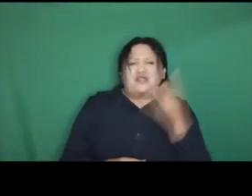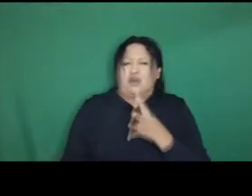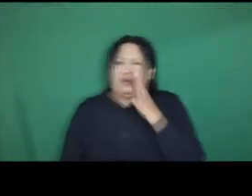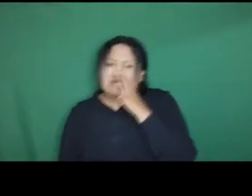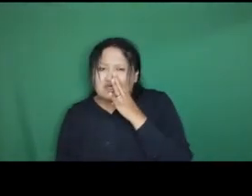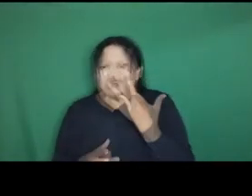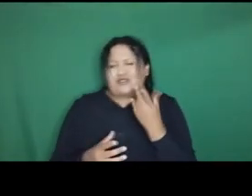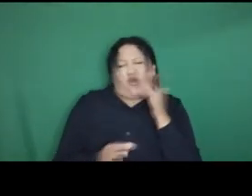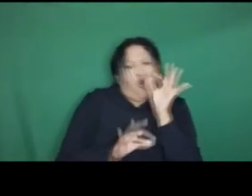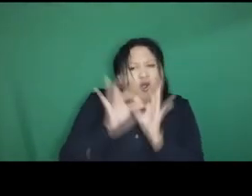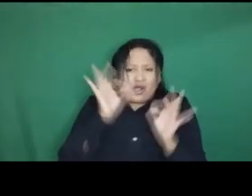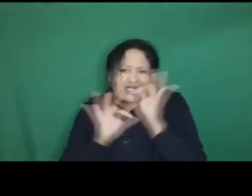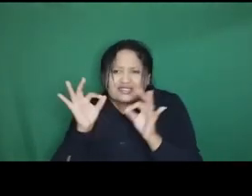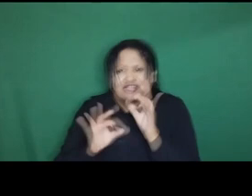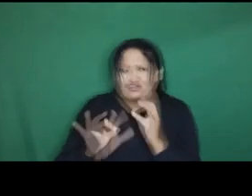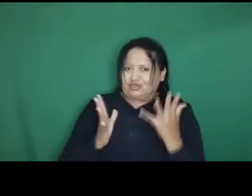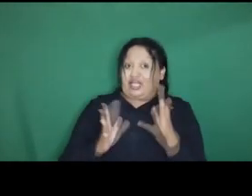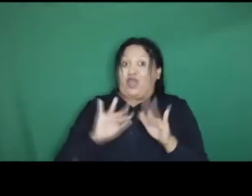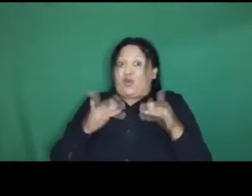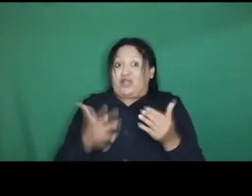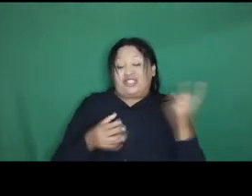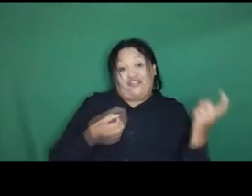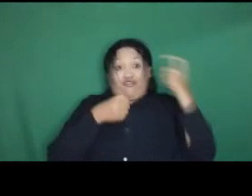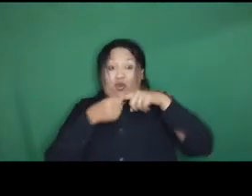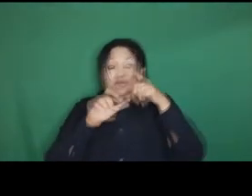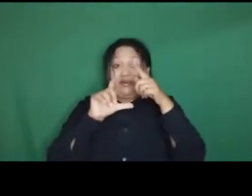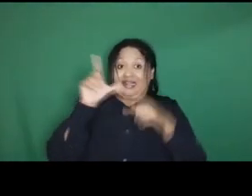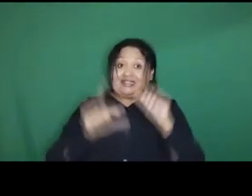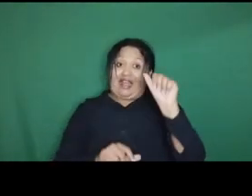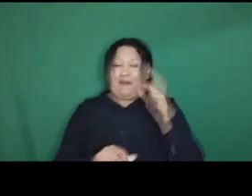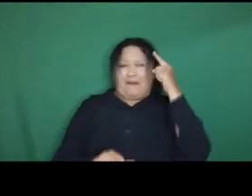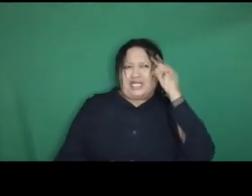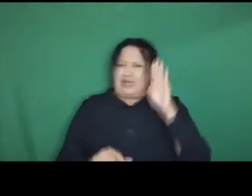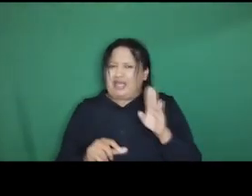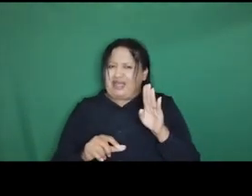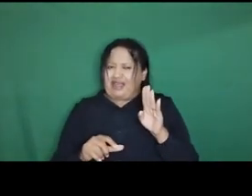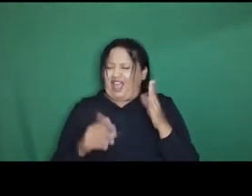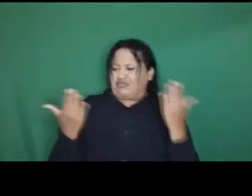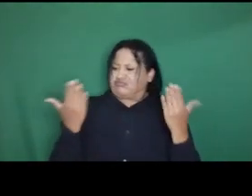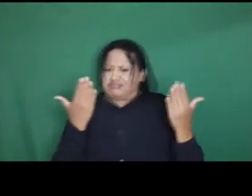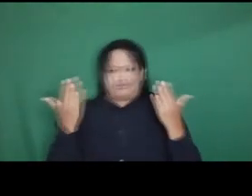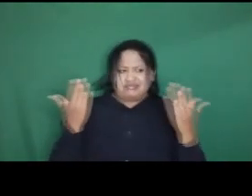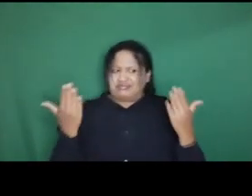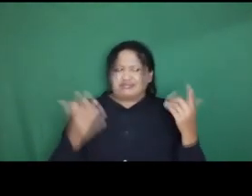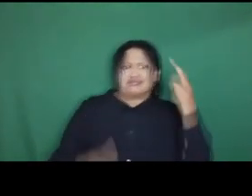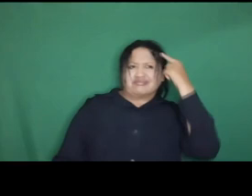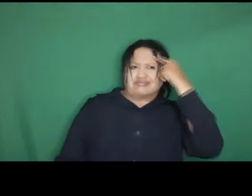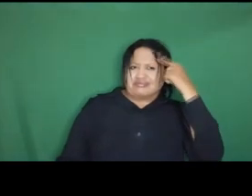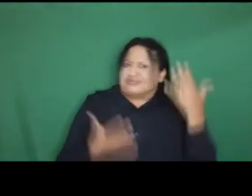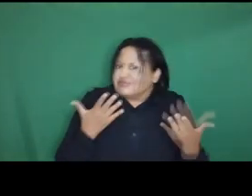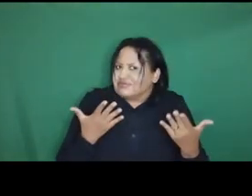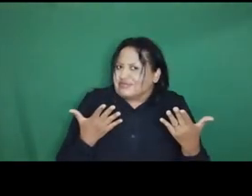observações formulação de leis Gerais então quando a gente volta pela letra A pensa na B vai fazendo essa articulação do pensamento